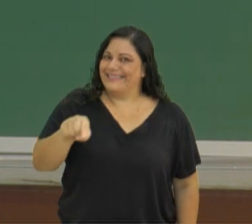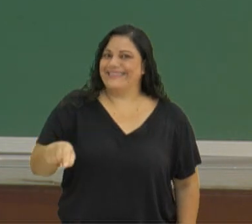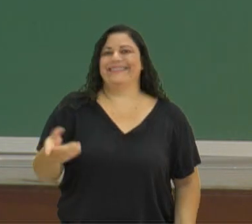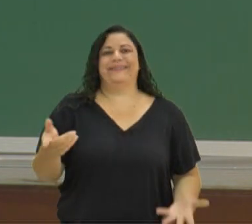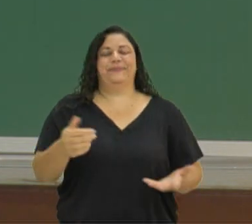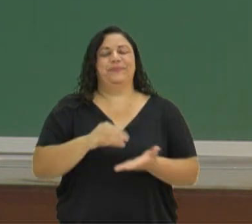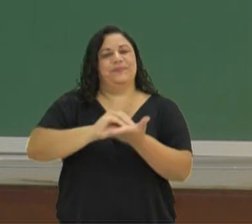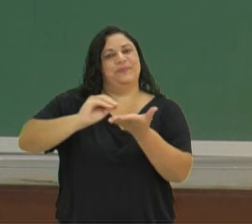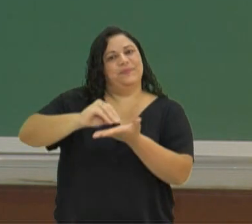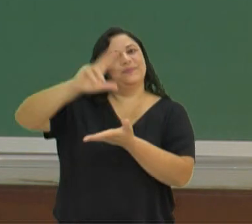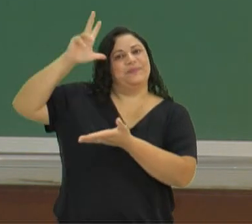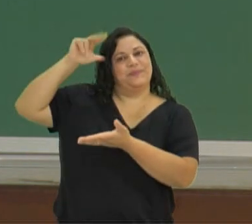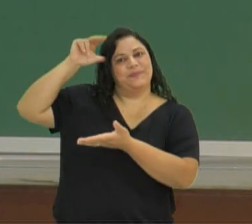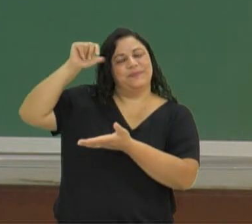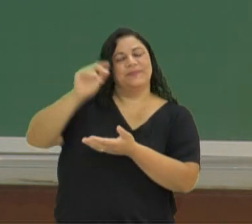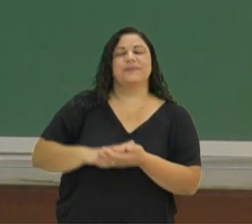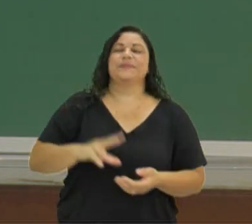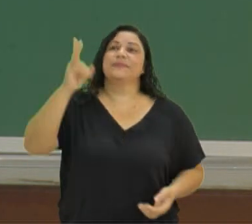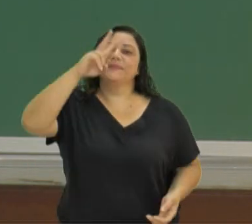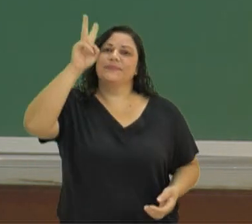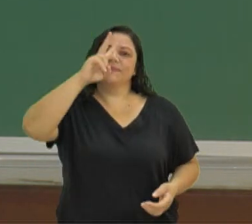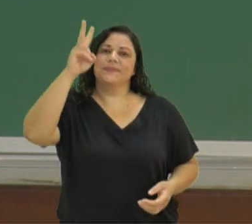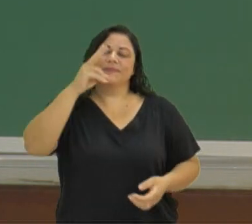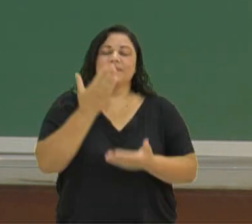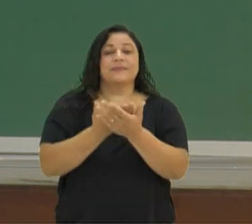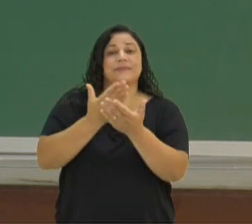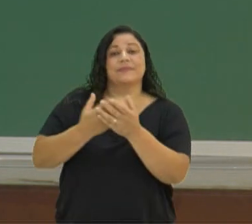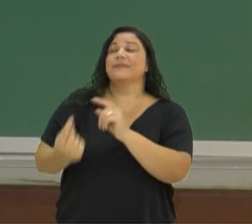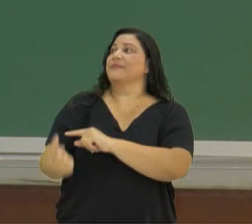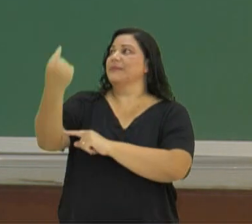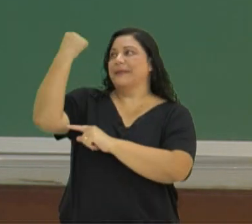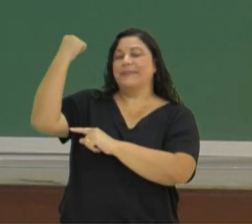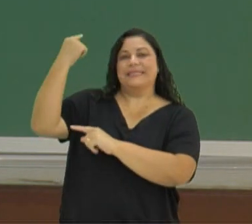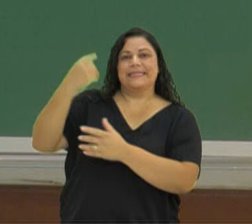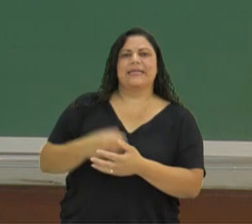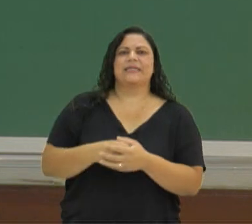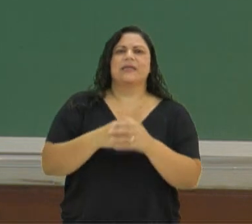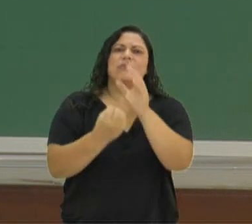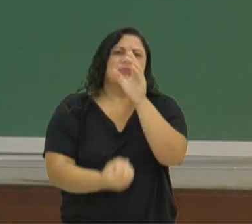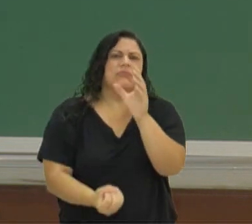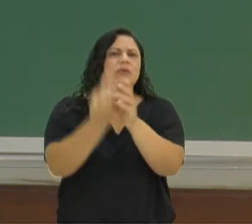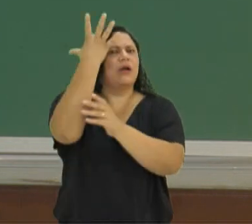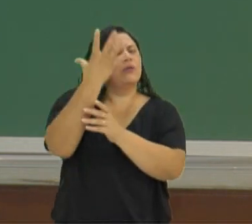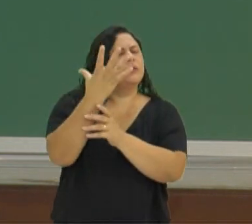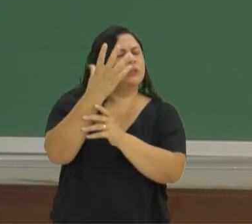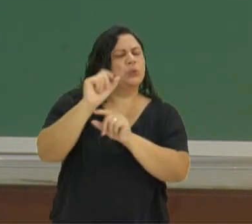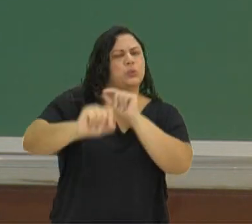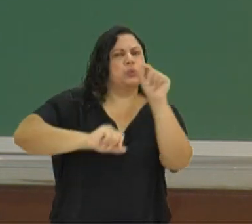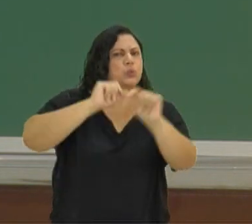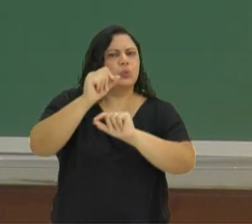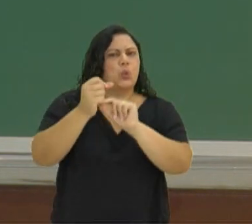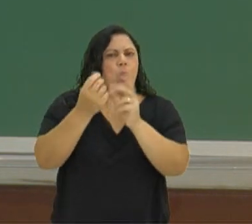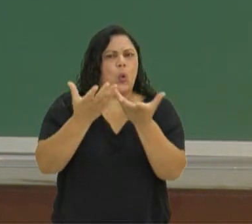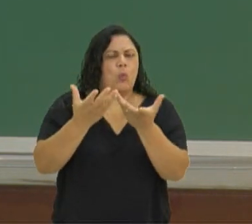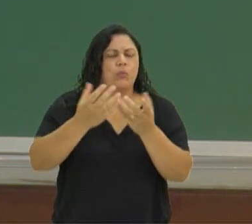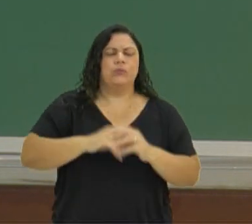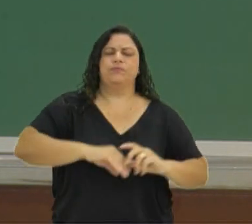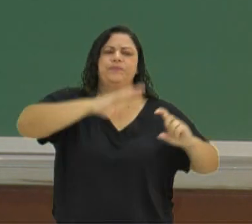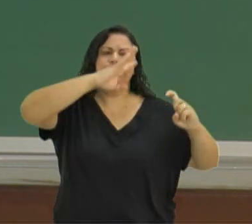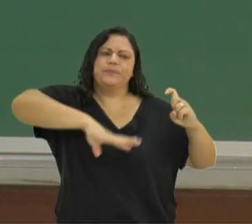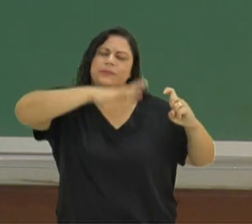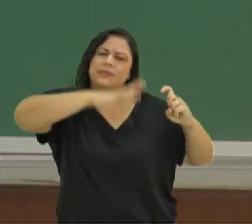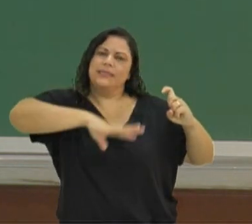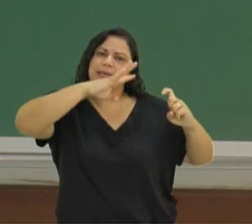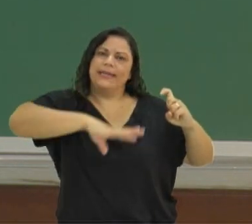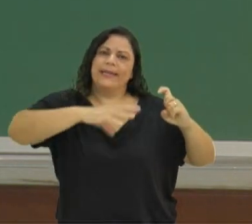passada. Muito bem? Então, na aula passada, a gente estudou a origem do xadrez, viu a lenda de que teria surgido, né,